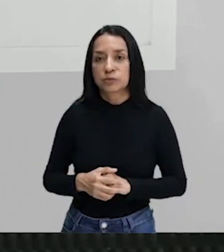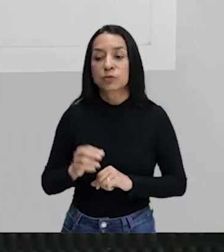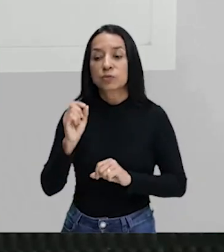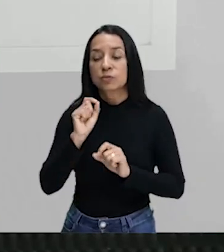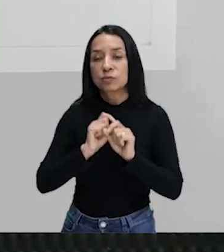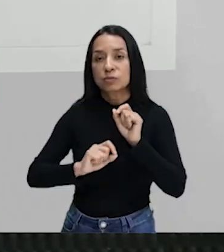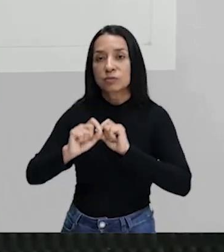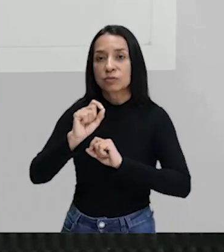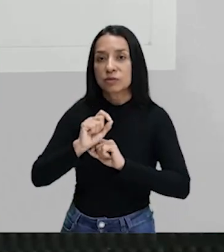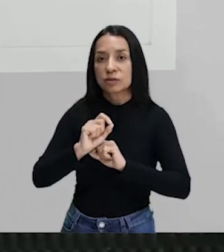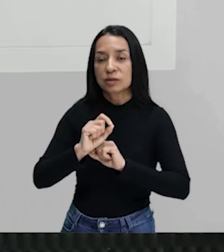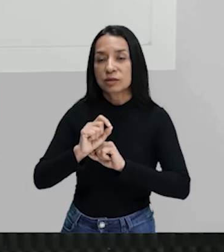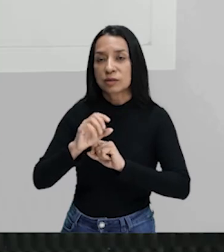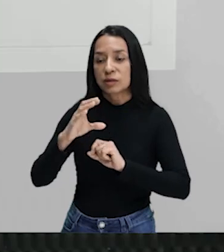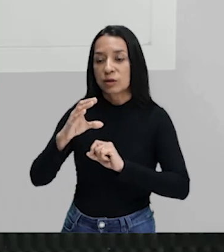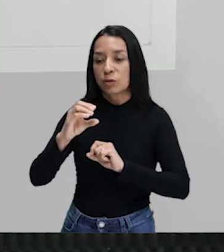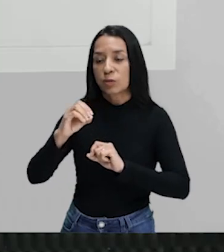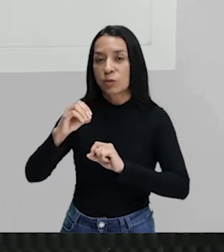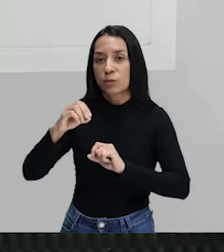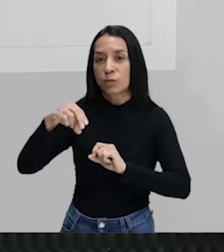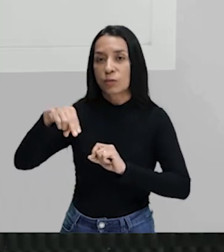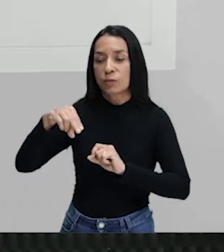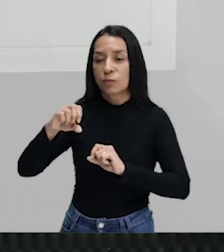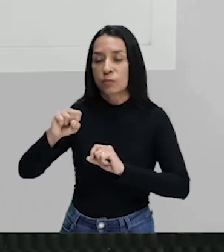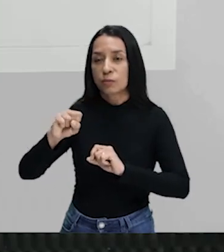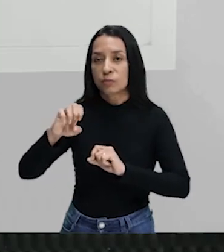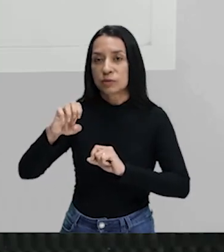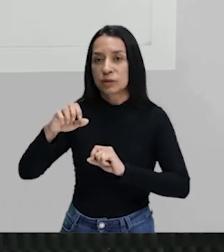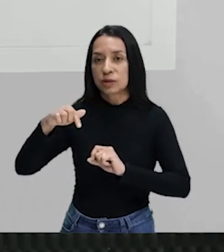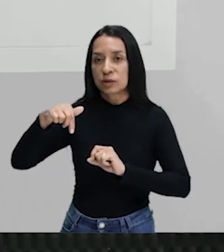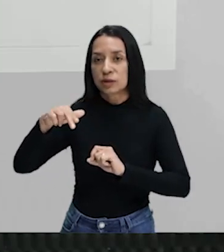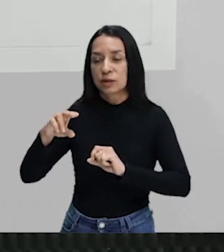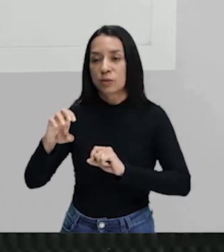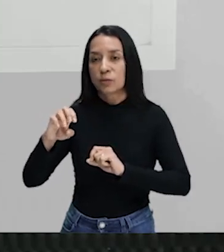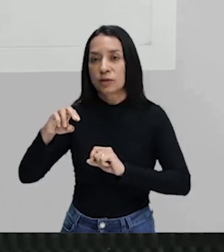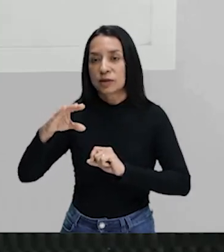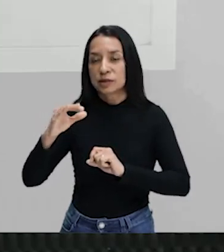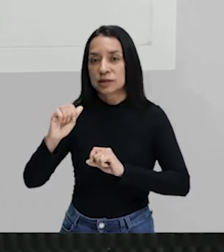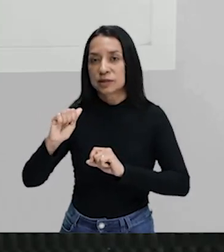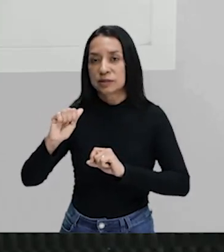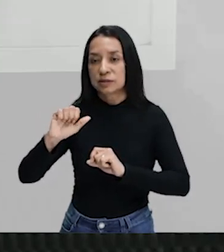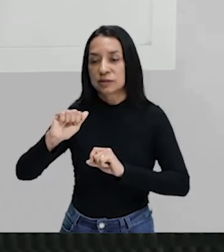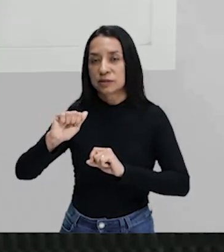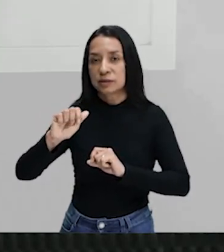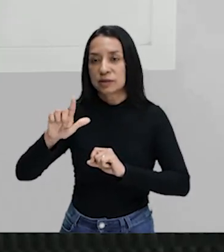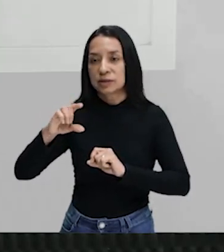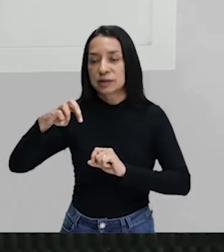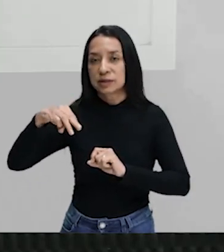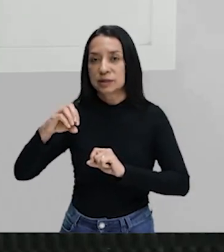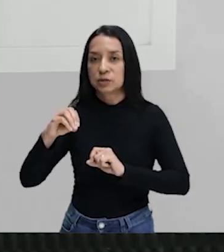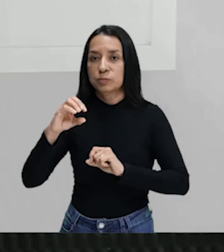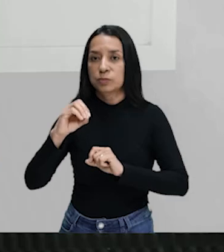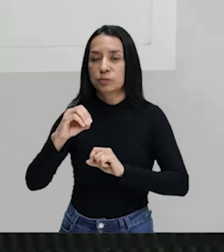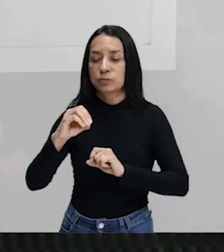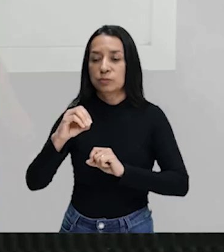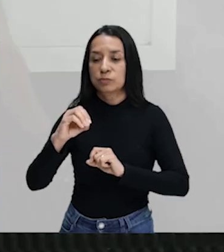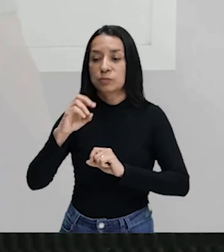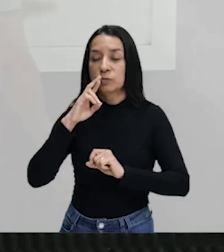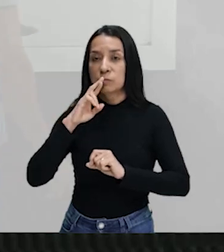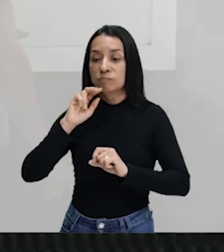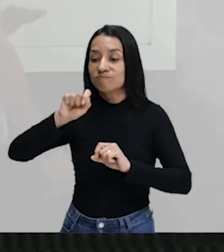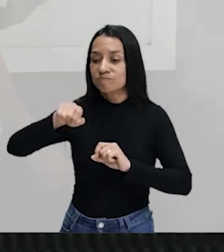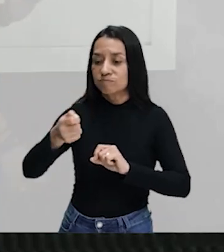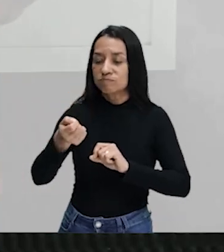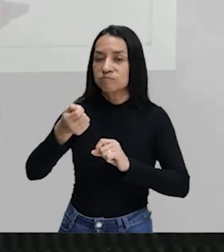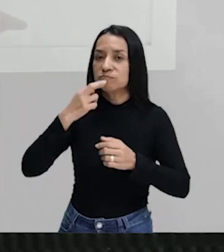consequências famosas, daí o nome consequencialismo. Então eu posso dizer a vocês que aquilo em que nós